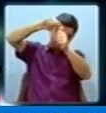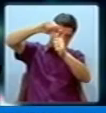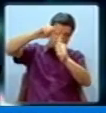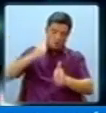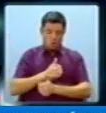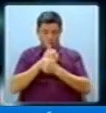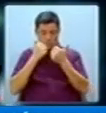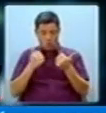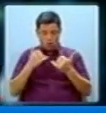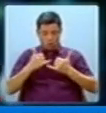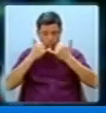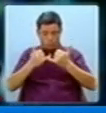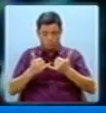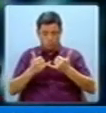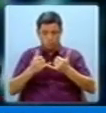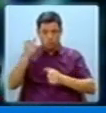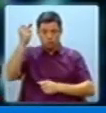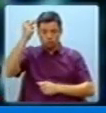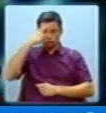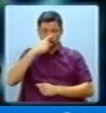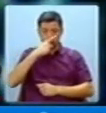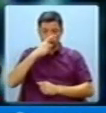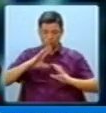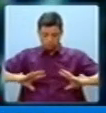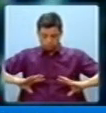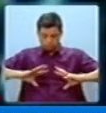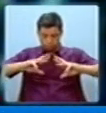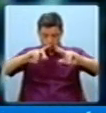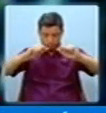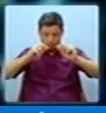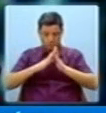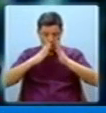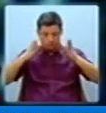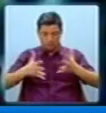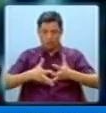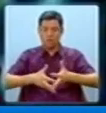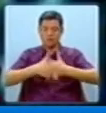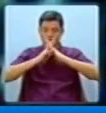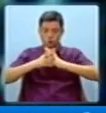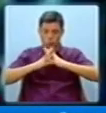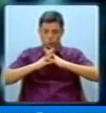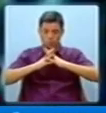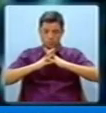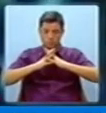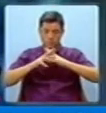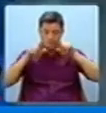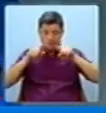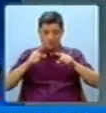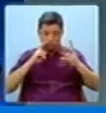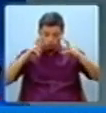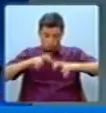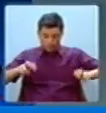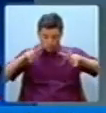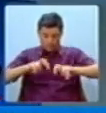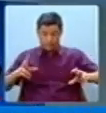melhor conseguimos depois escrever a história da evolução das grandes estruturas do universo. E, portanto, estas descobertas são sempre